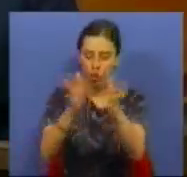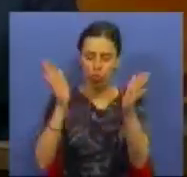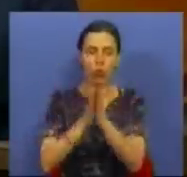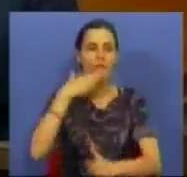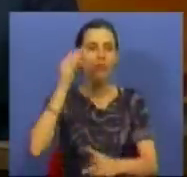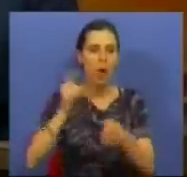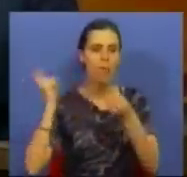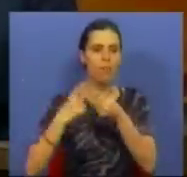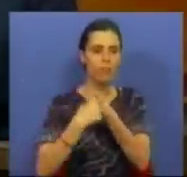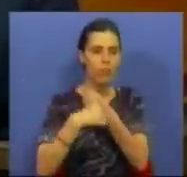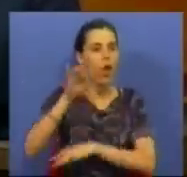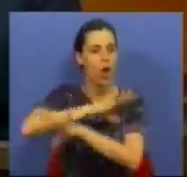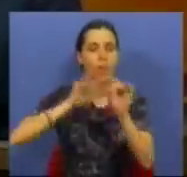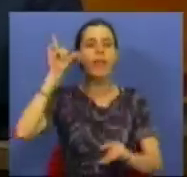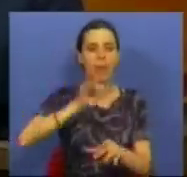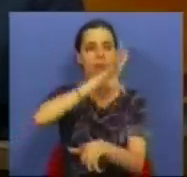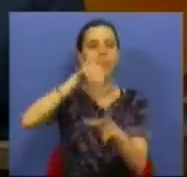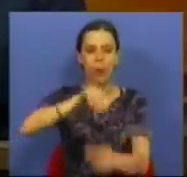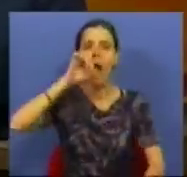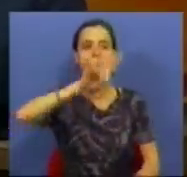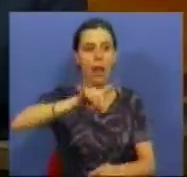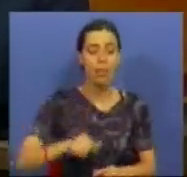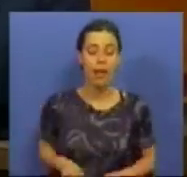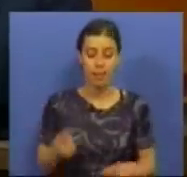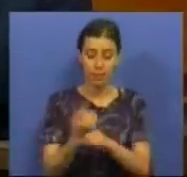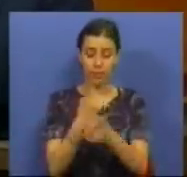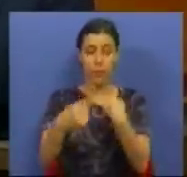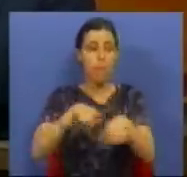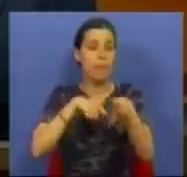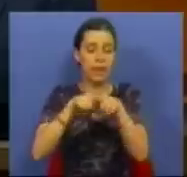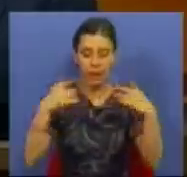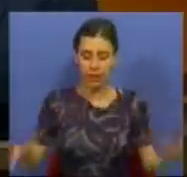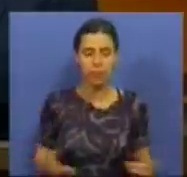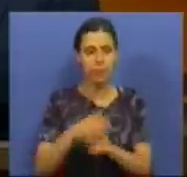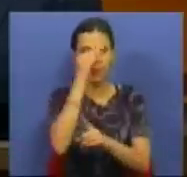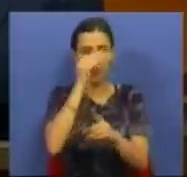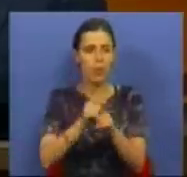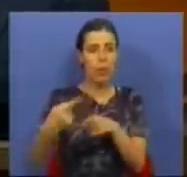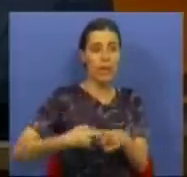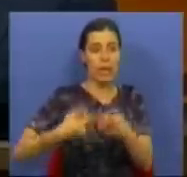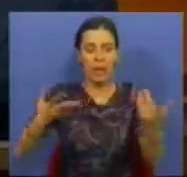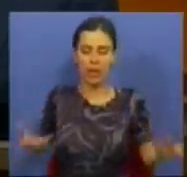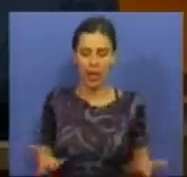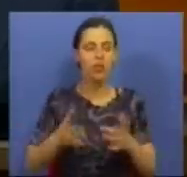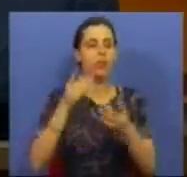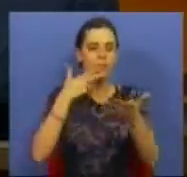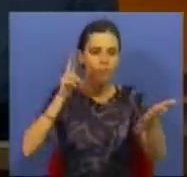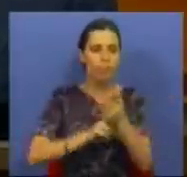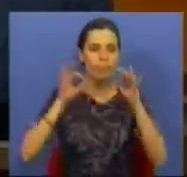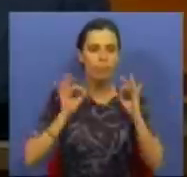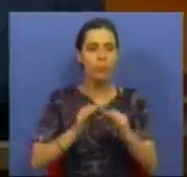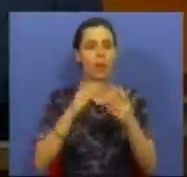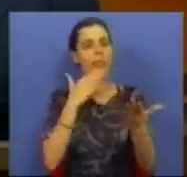todos os Estados-membros, incluindo a Alemanha. A tibieza das políticas, o provincianismo dos interesses são o que